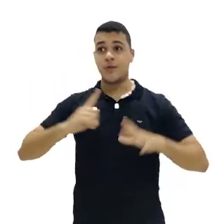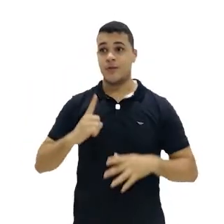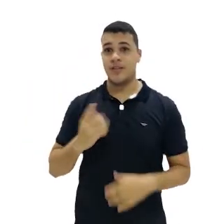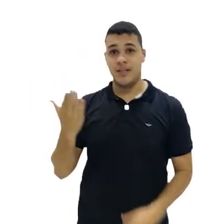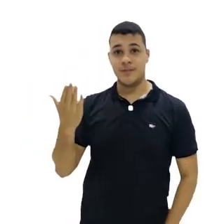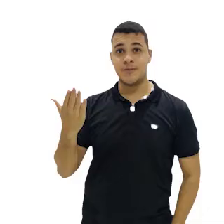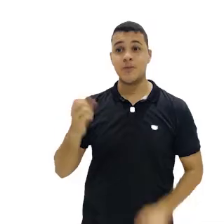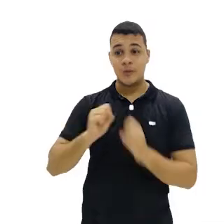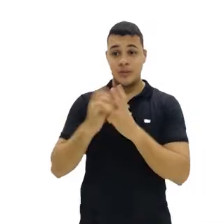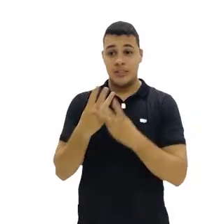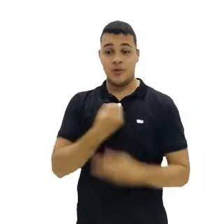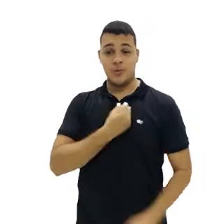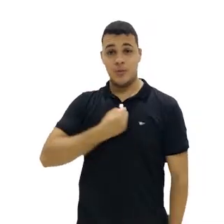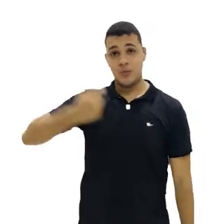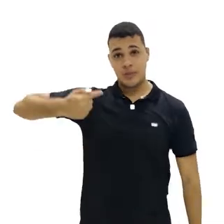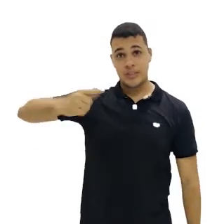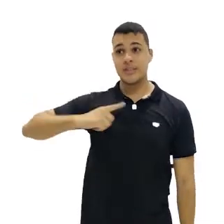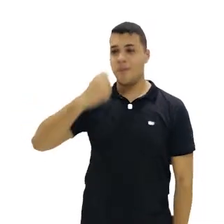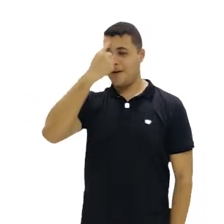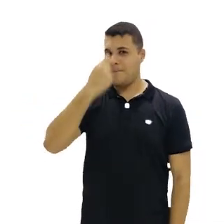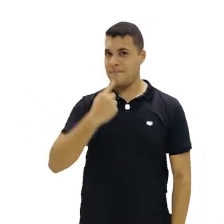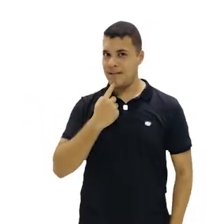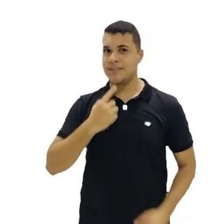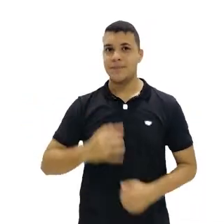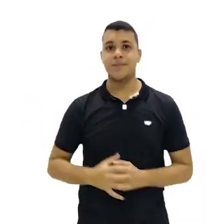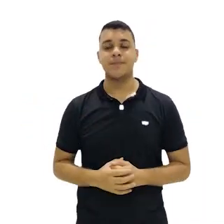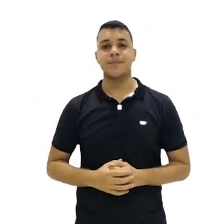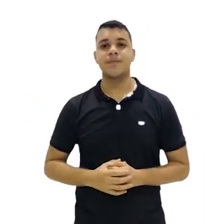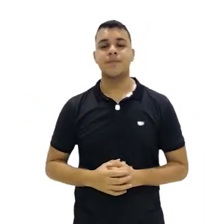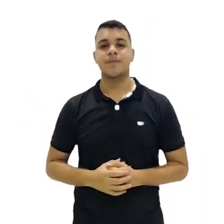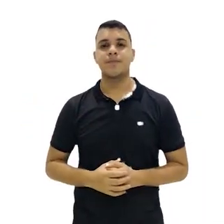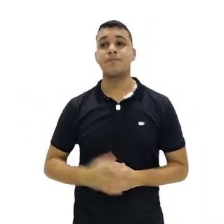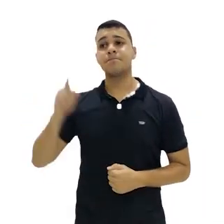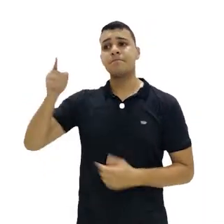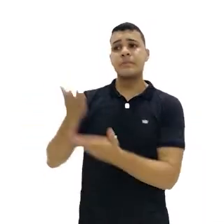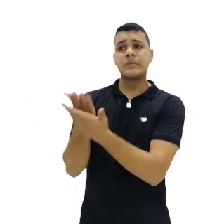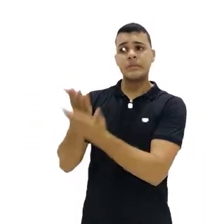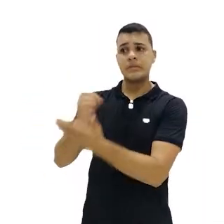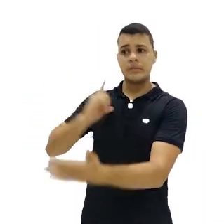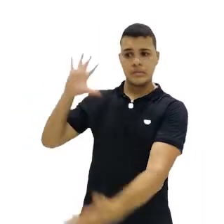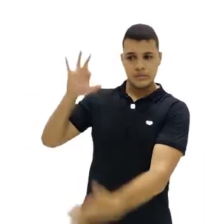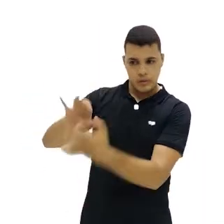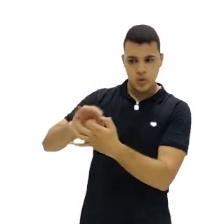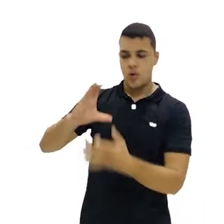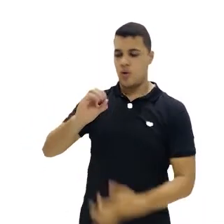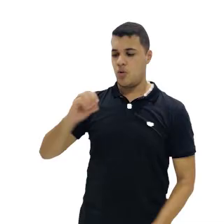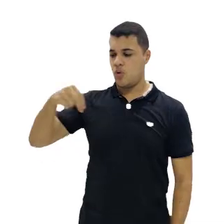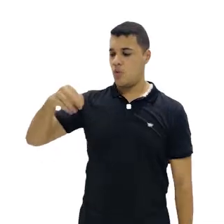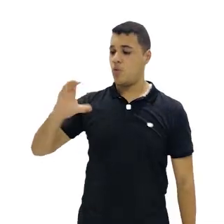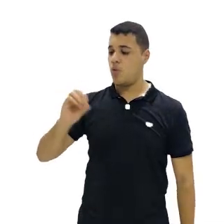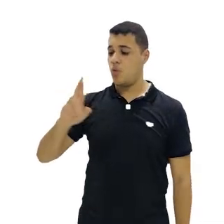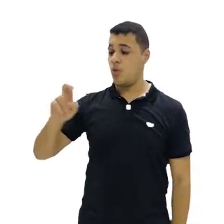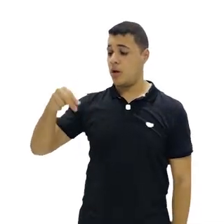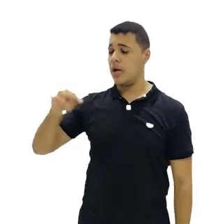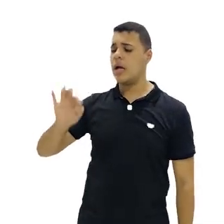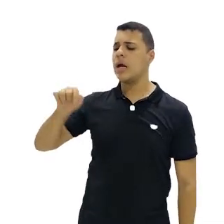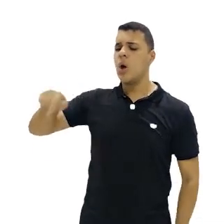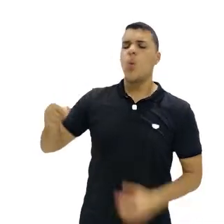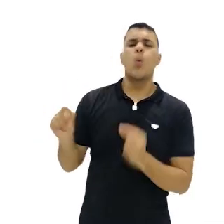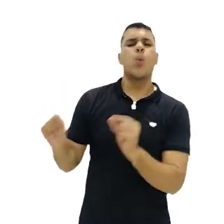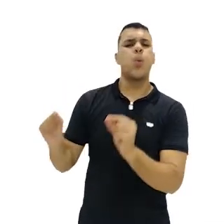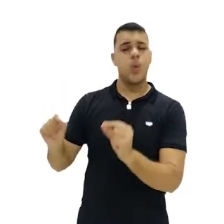o estudo concorrente, ele seria, por exemplo, nós estando no ano de